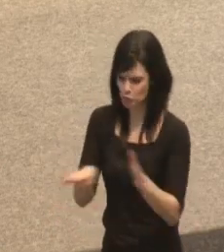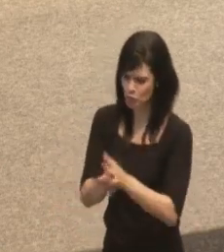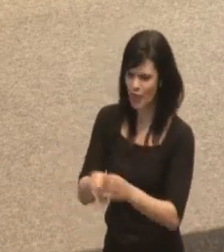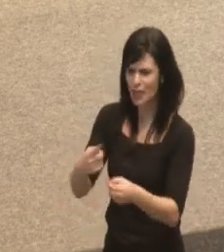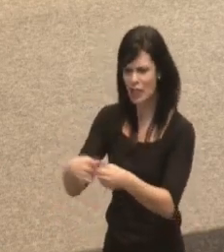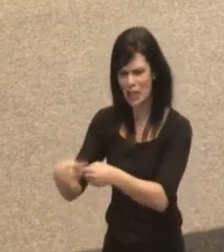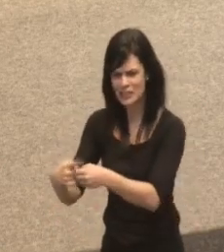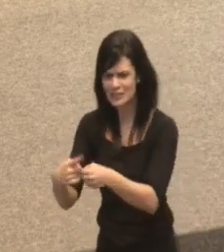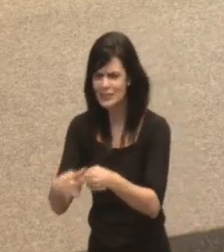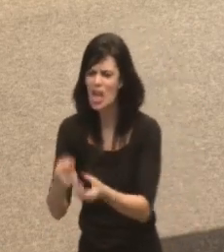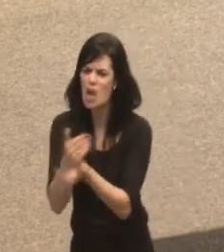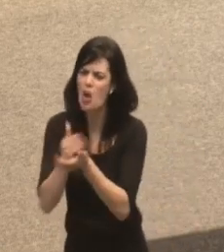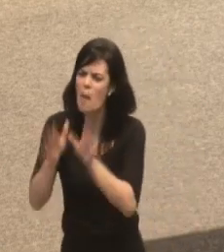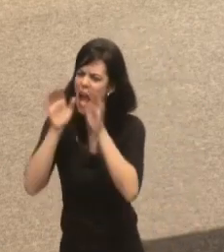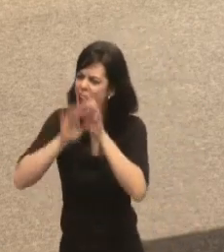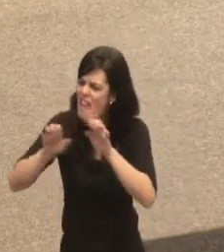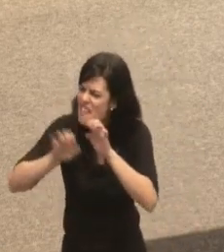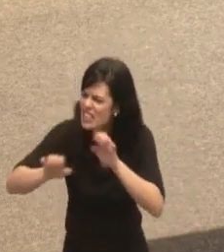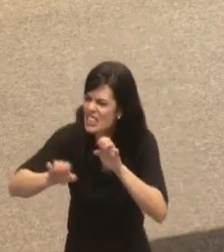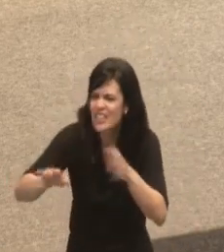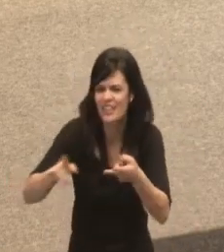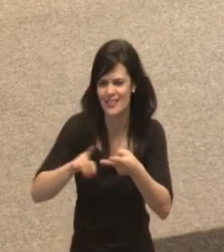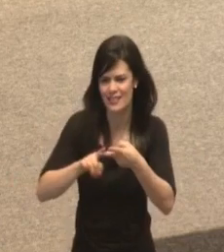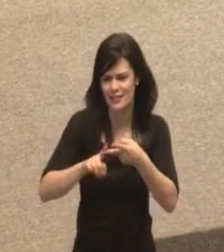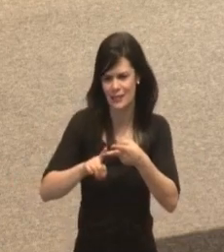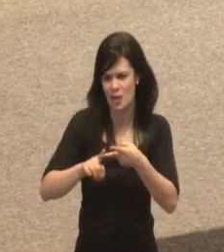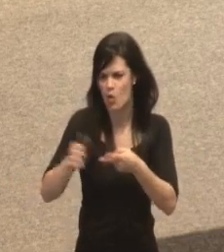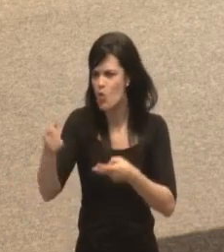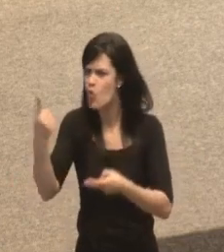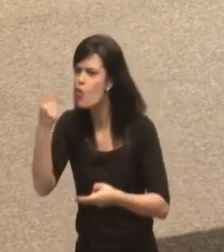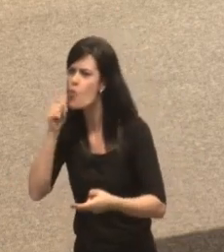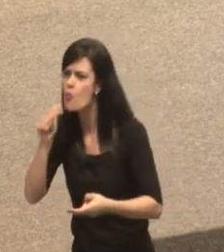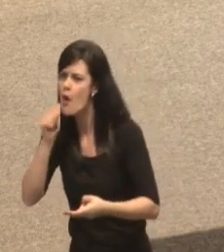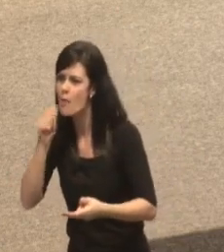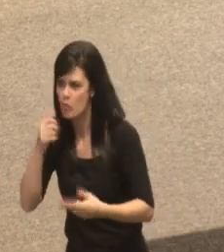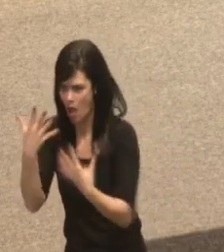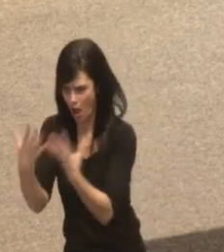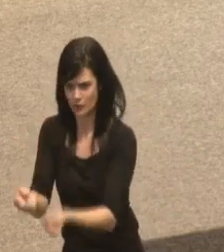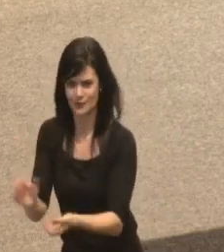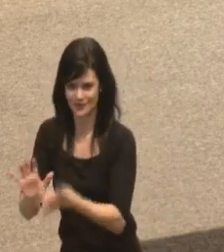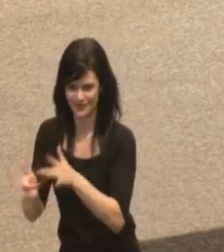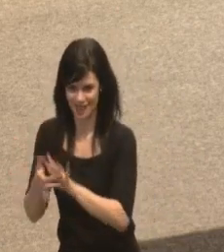Filipos e começam a pregar o evangelho. A primeira mulher se converte, chamada Lídia.